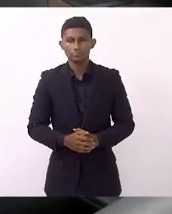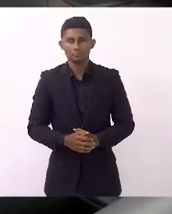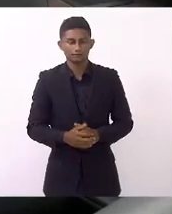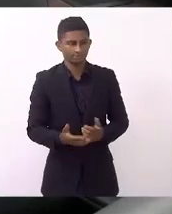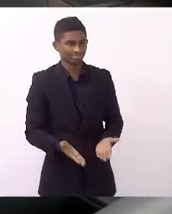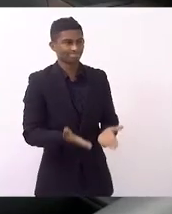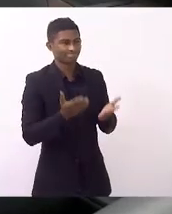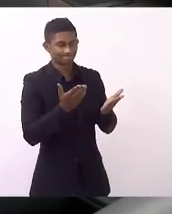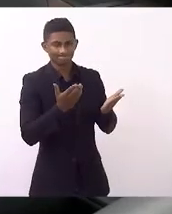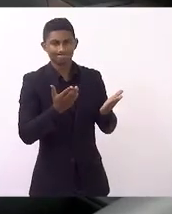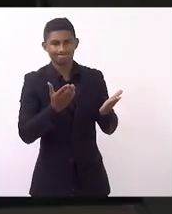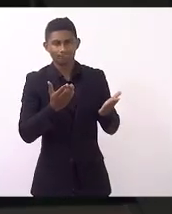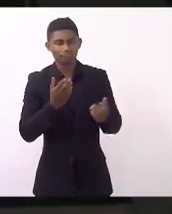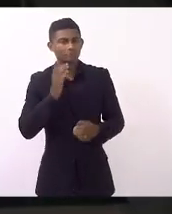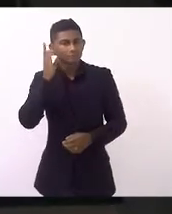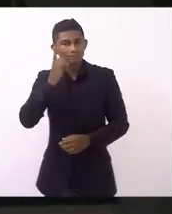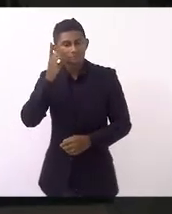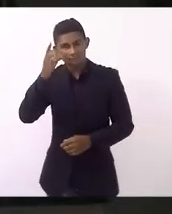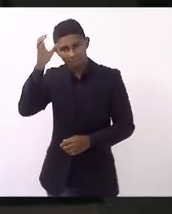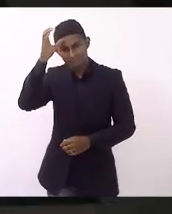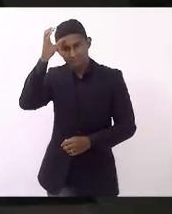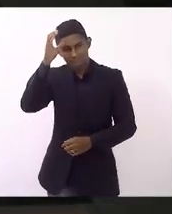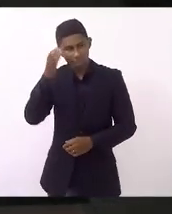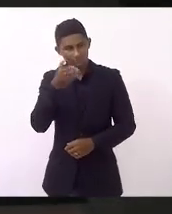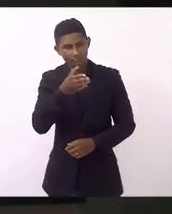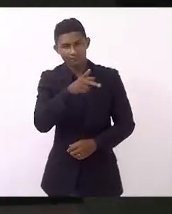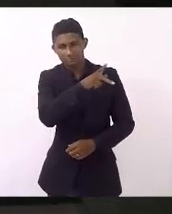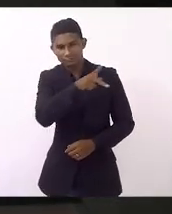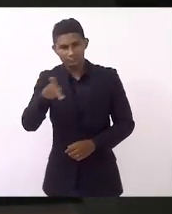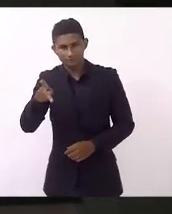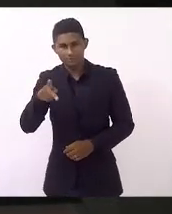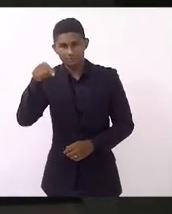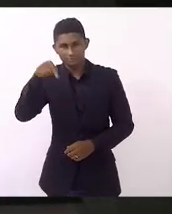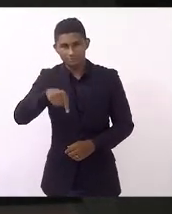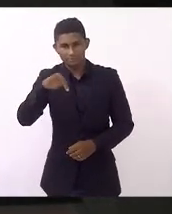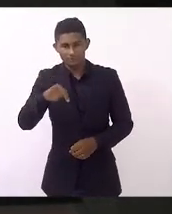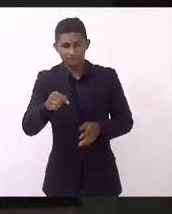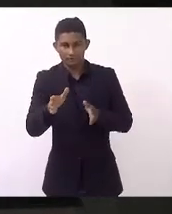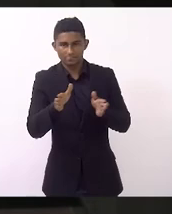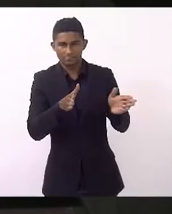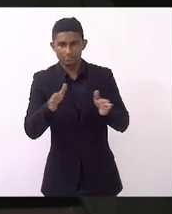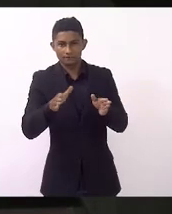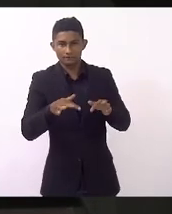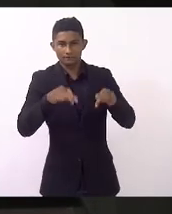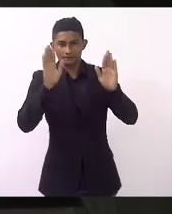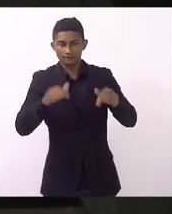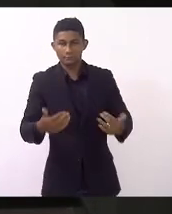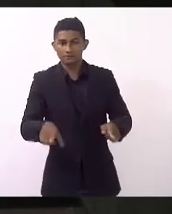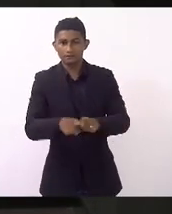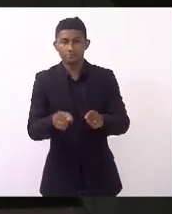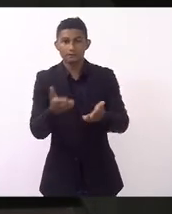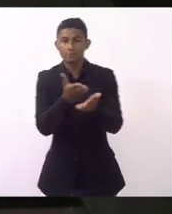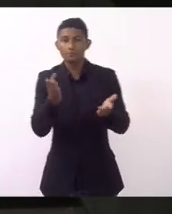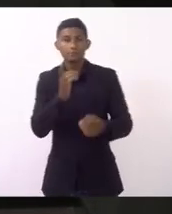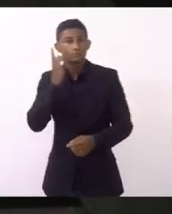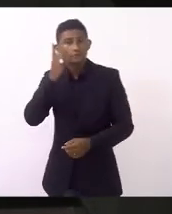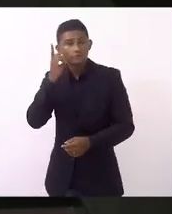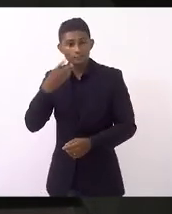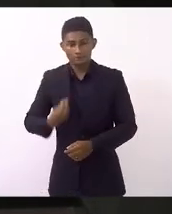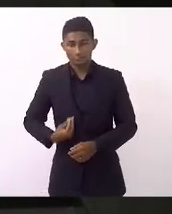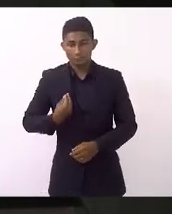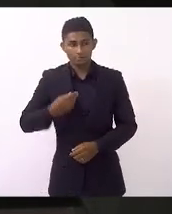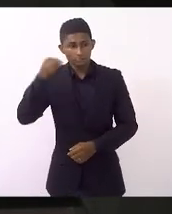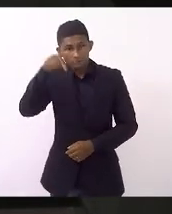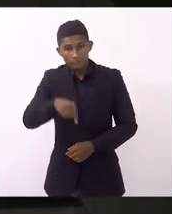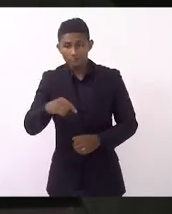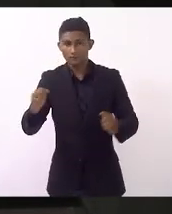Deputada Tia Ju, que preside este expediente final, deputados que ainda se encontram em plenário, deputado Giovanni Ratinho, que se